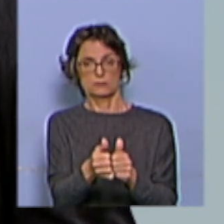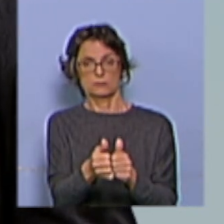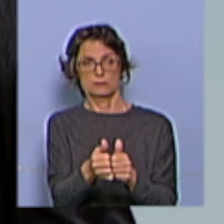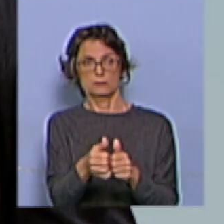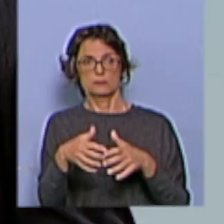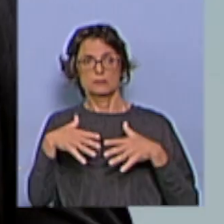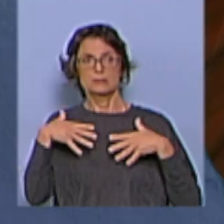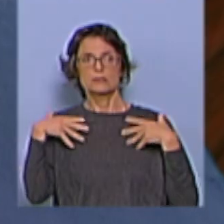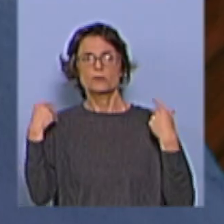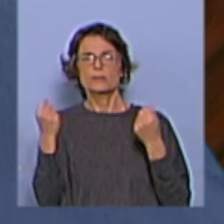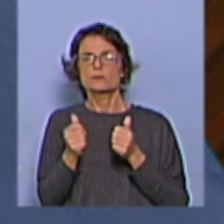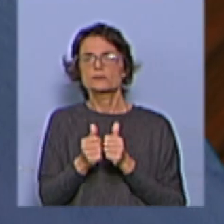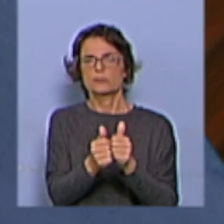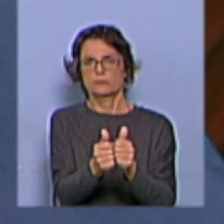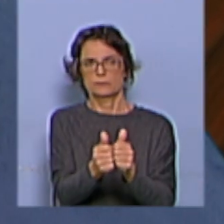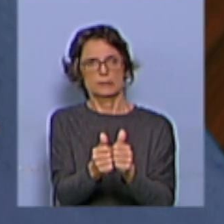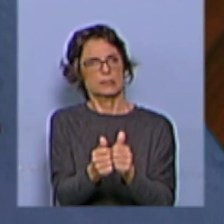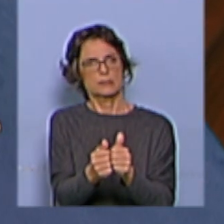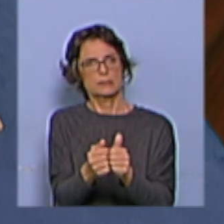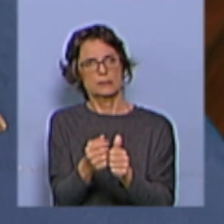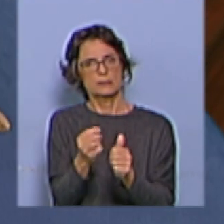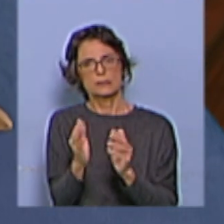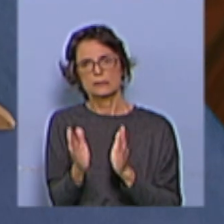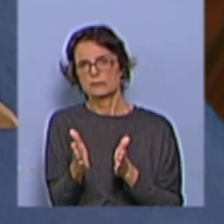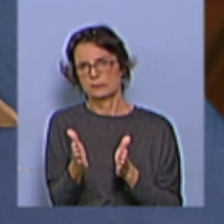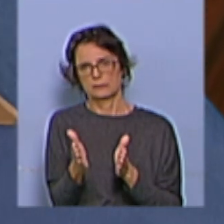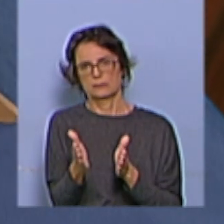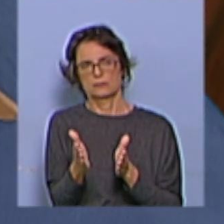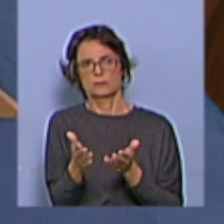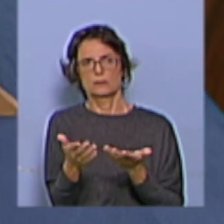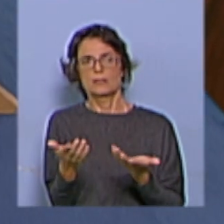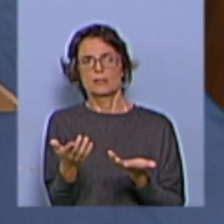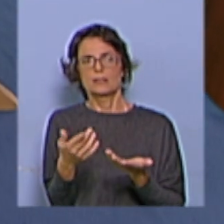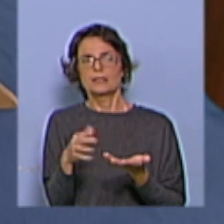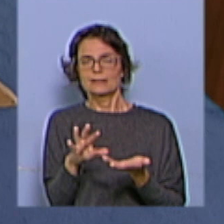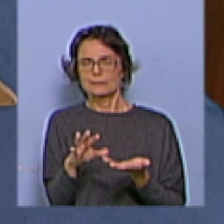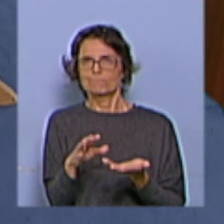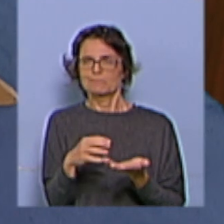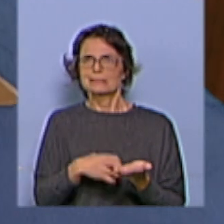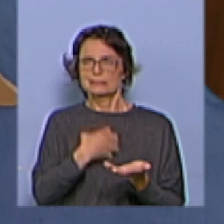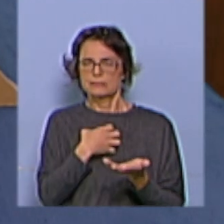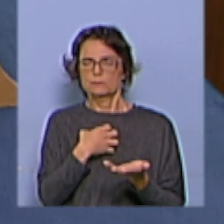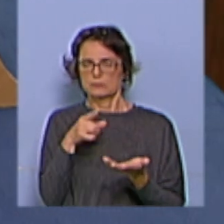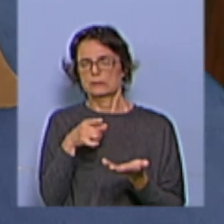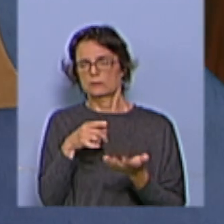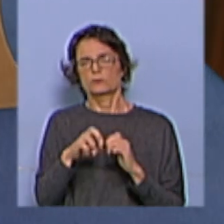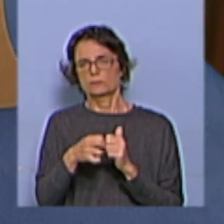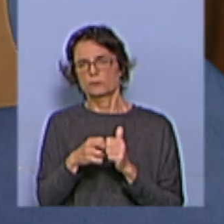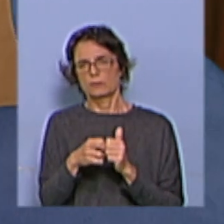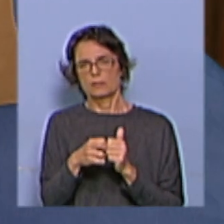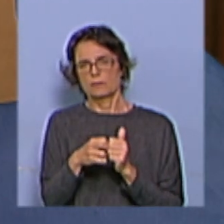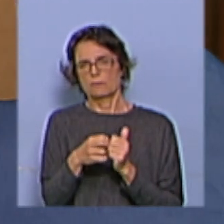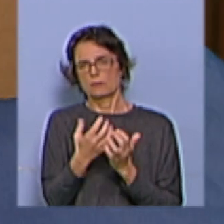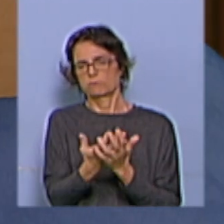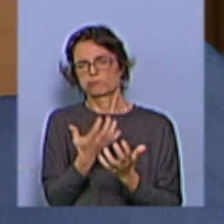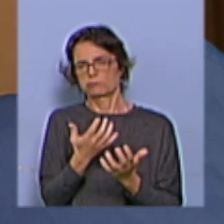Covid, de facto aí houve um problema. Um problema no sentido das dificuldades na